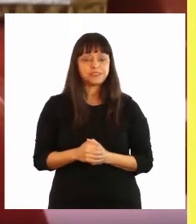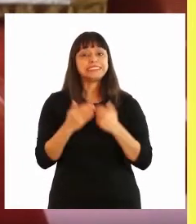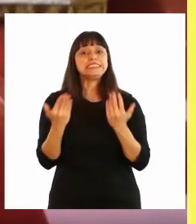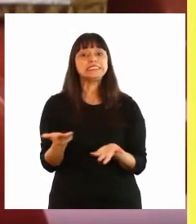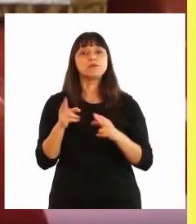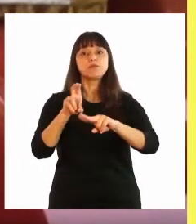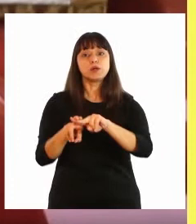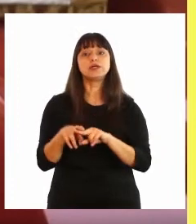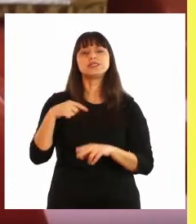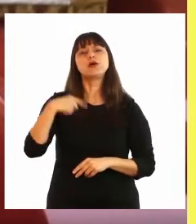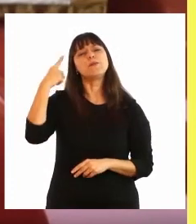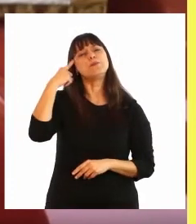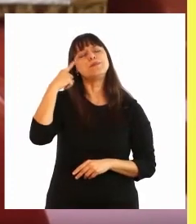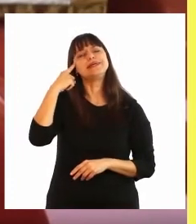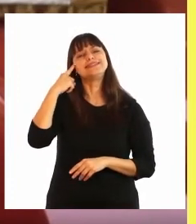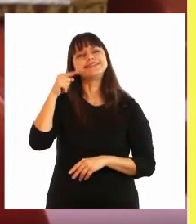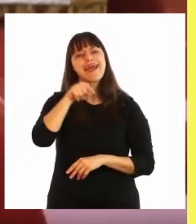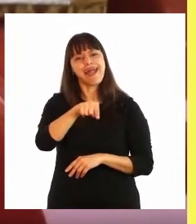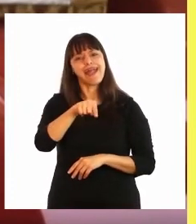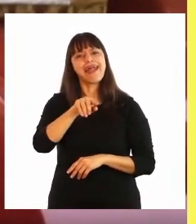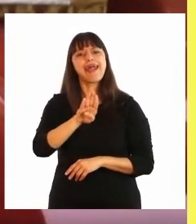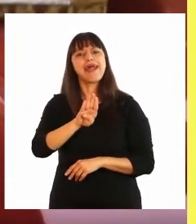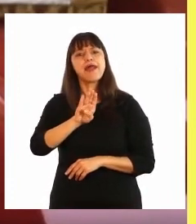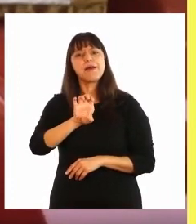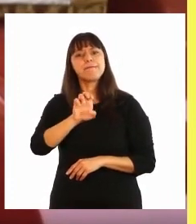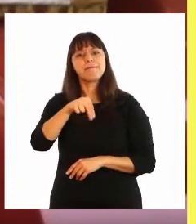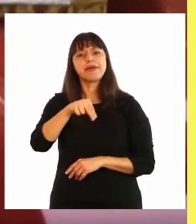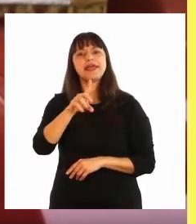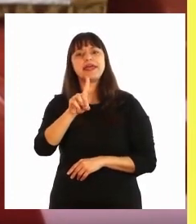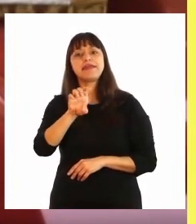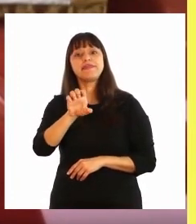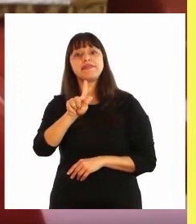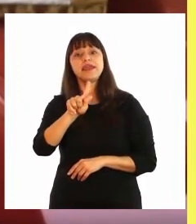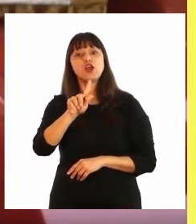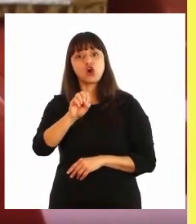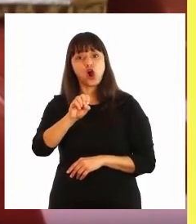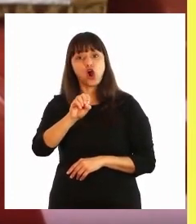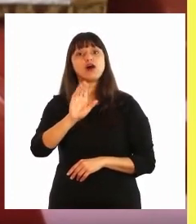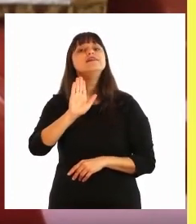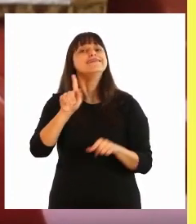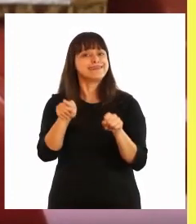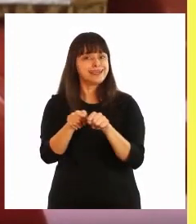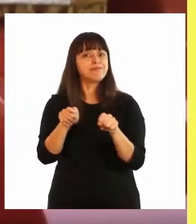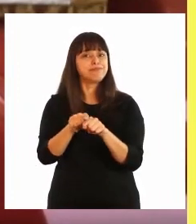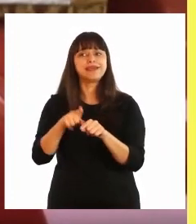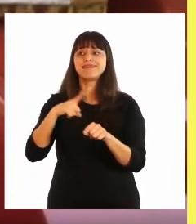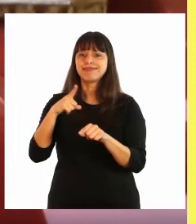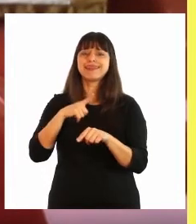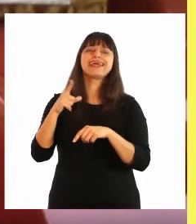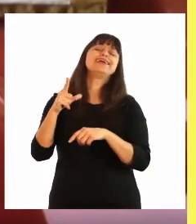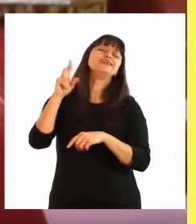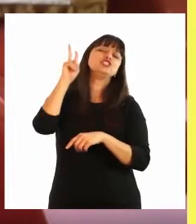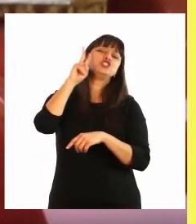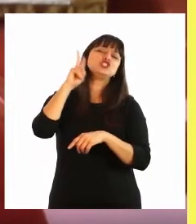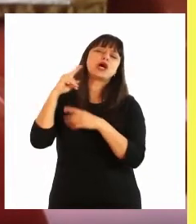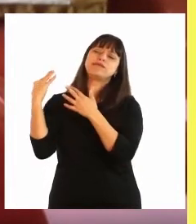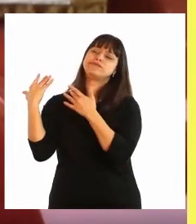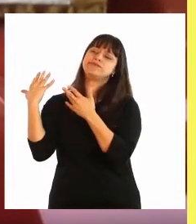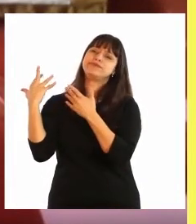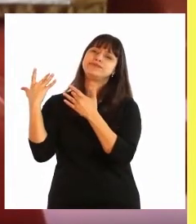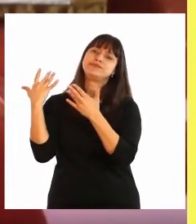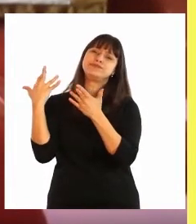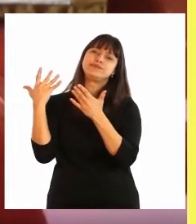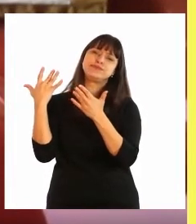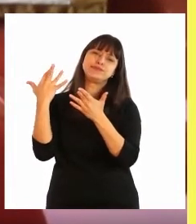pensando como o Bendegó, ele atravessou todos os processos de colonização também. Então, desde